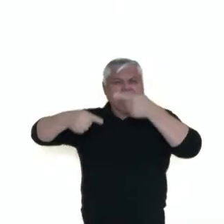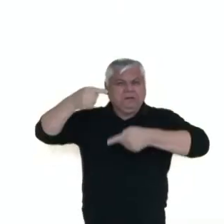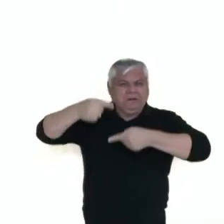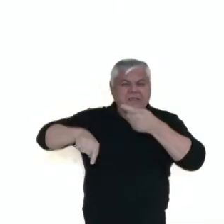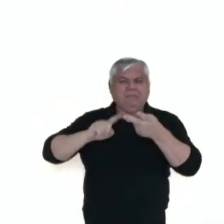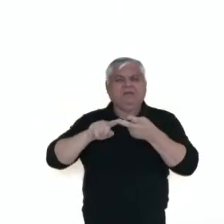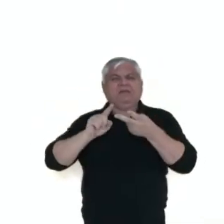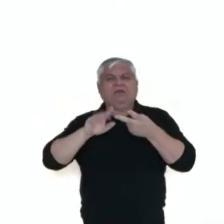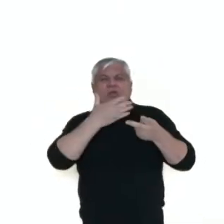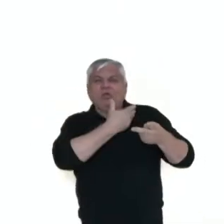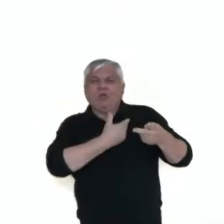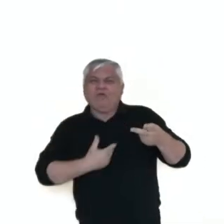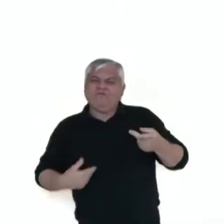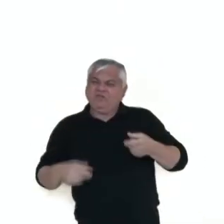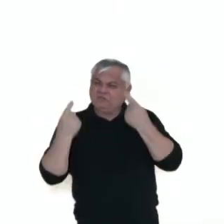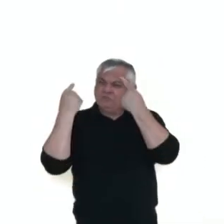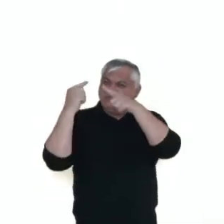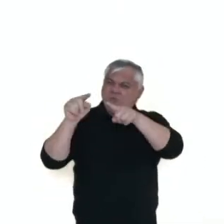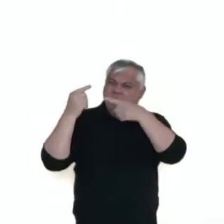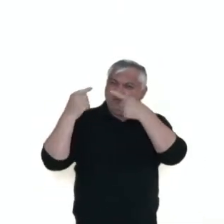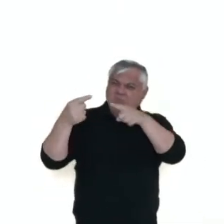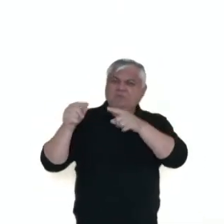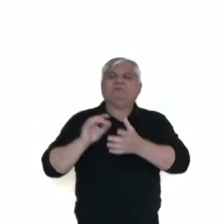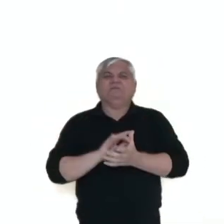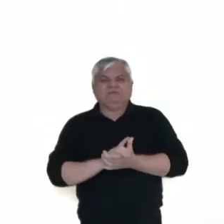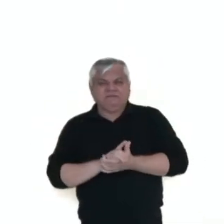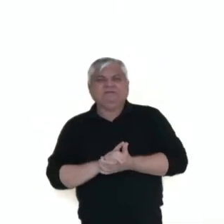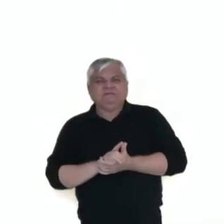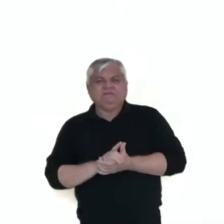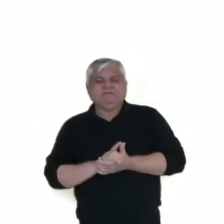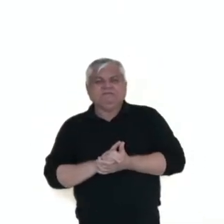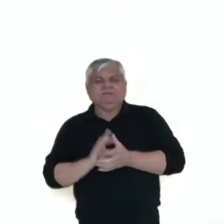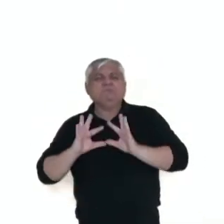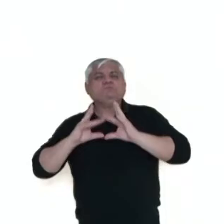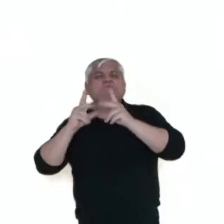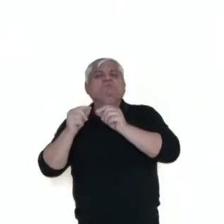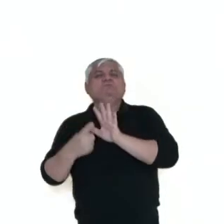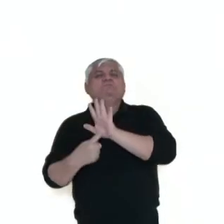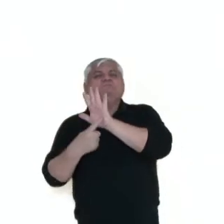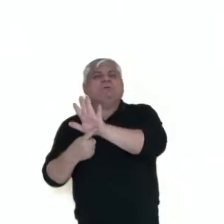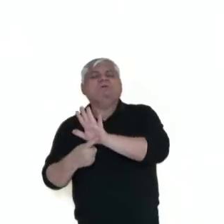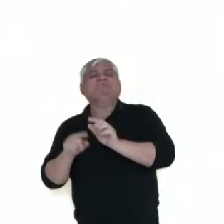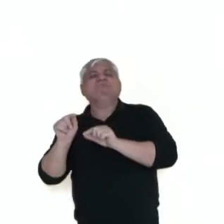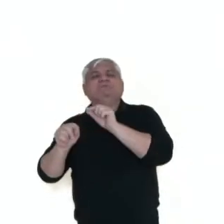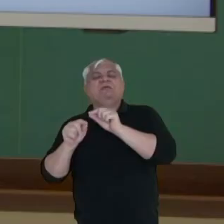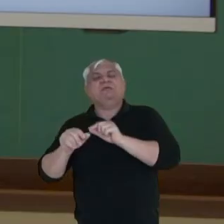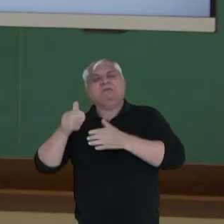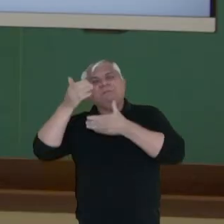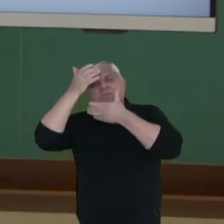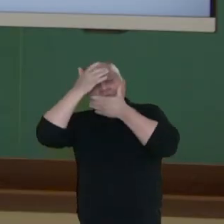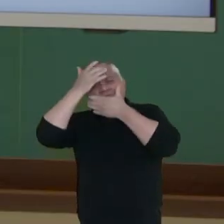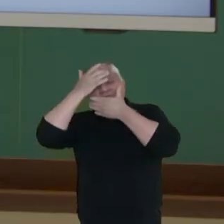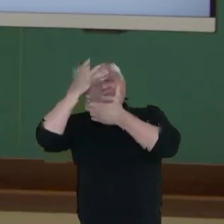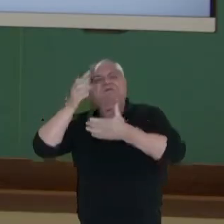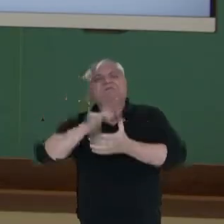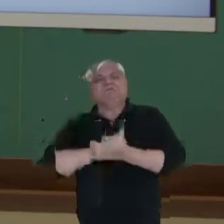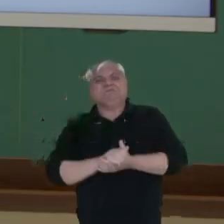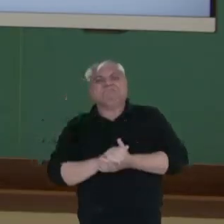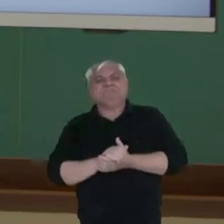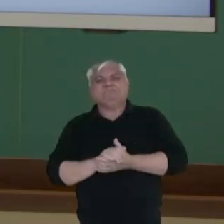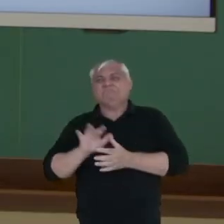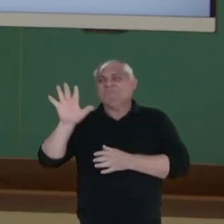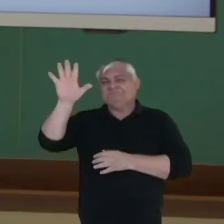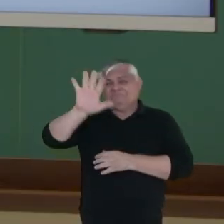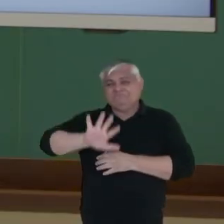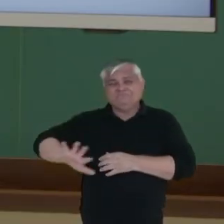do governo em Narendra, exclui muçulmanos em 2019. Aquela região ela é